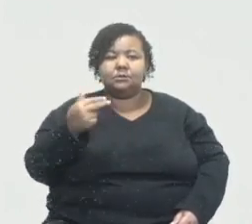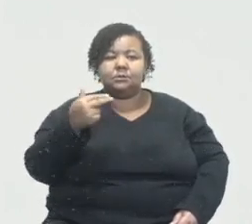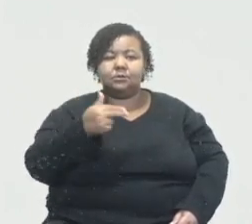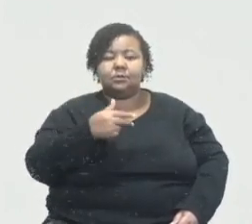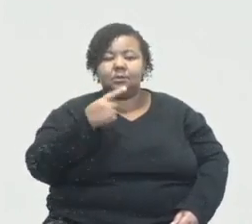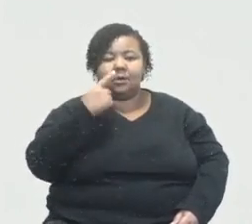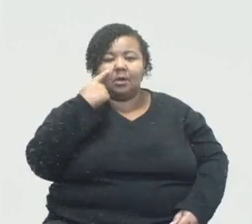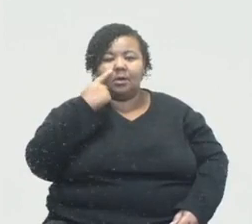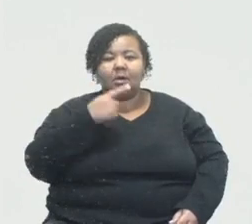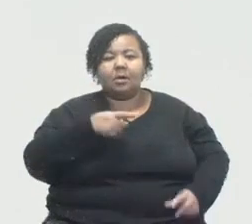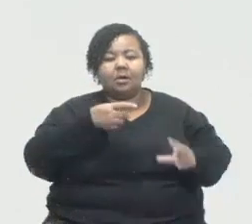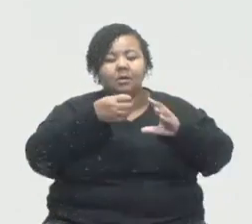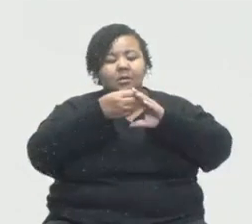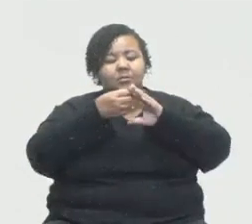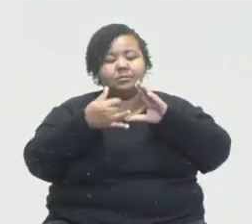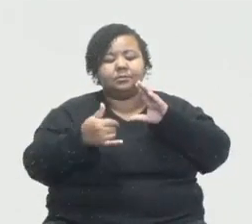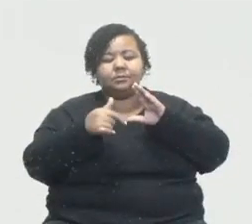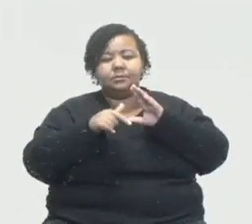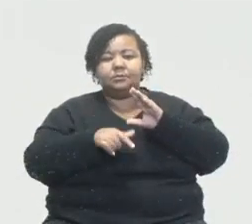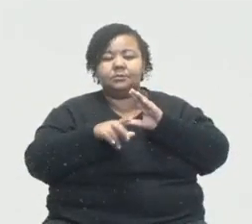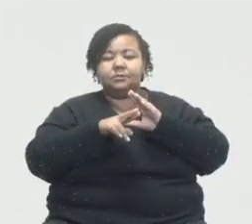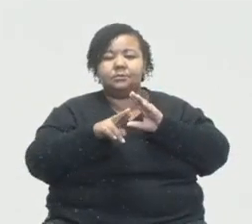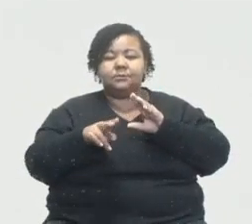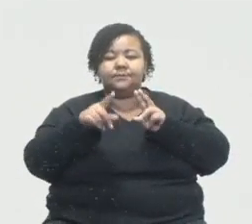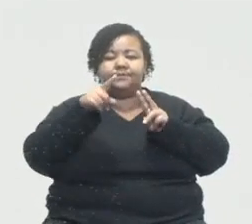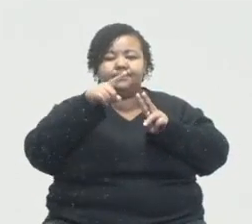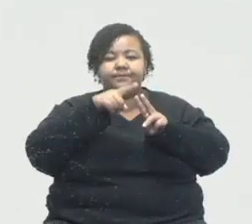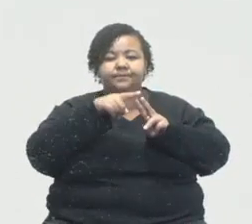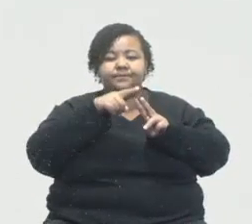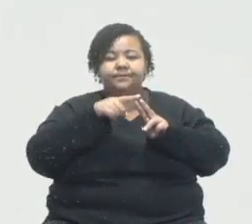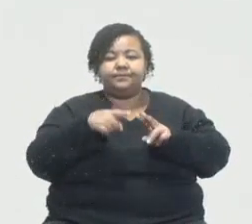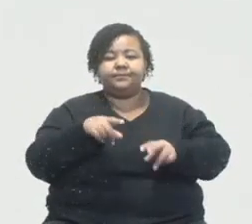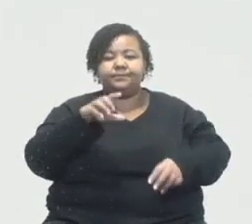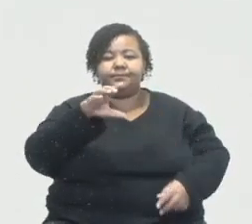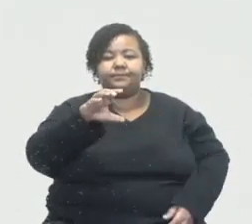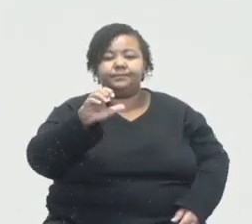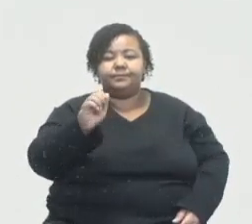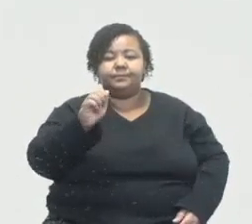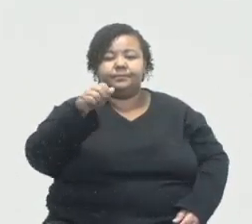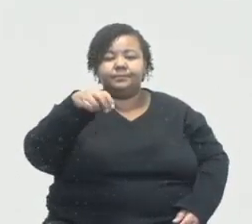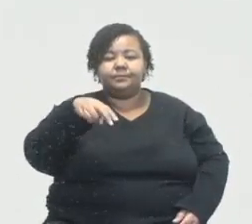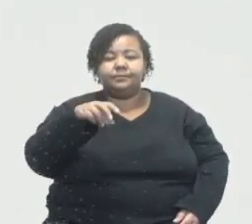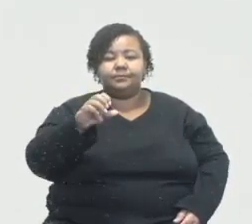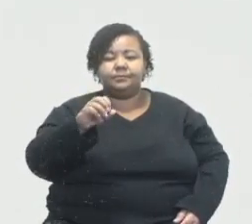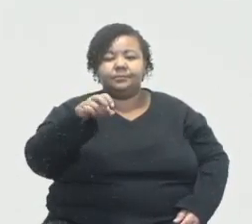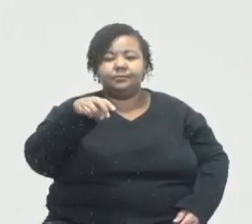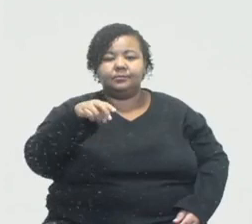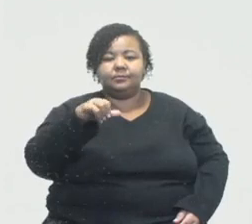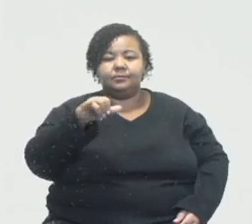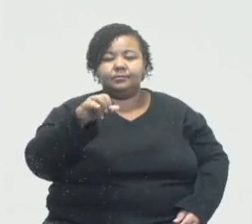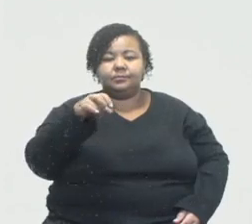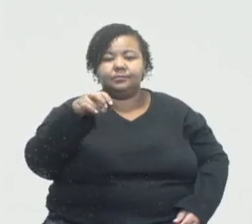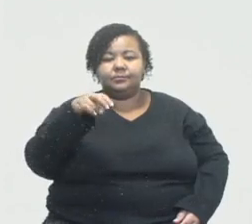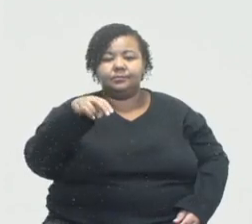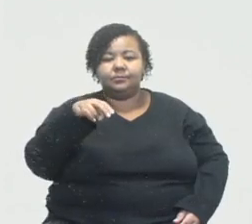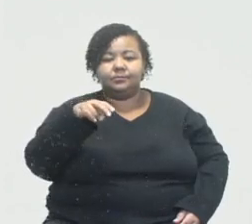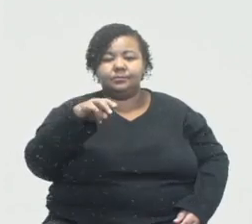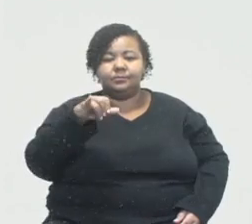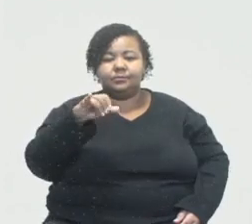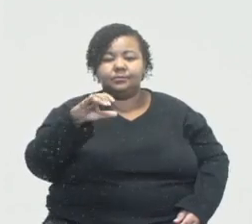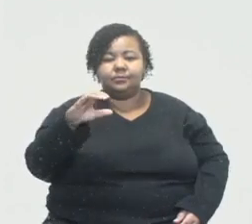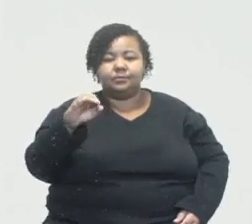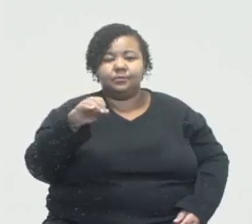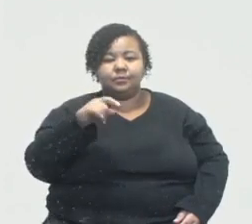característica deles, são chamados de vetores canônicos. Nós temos uma base canônica do R3. Eles